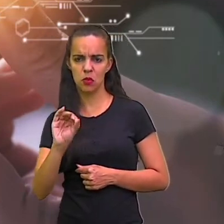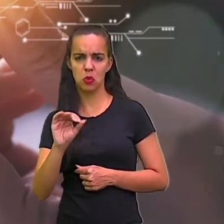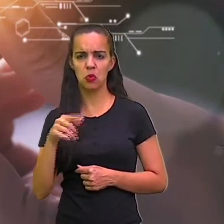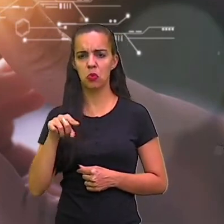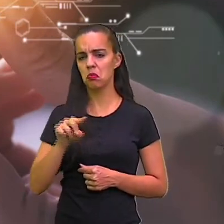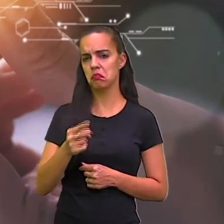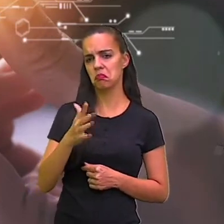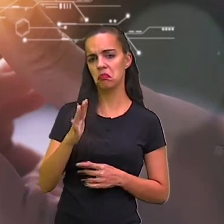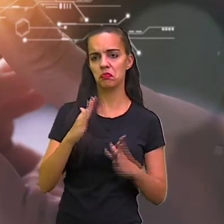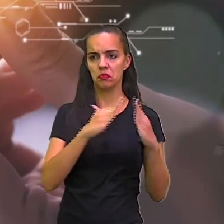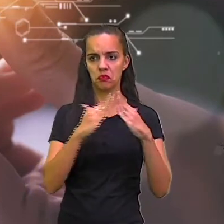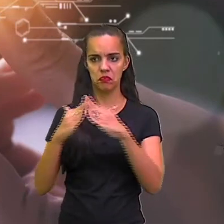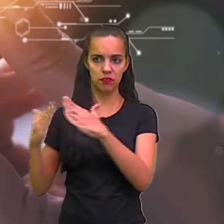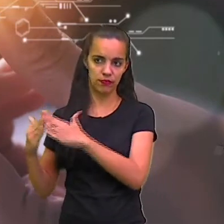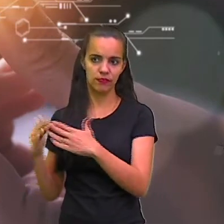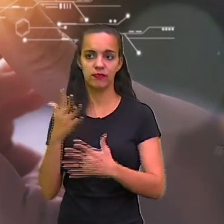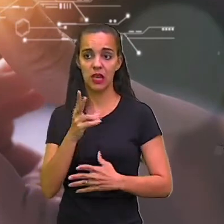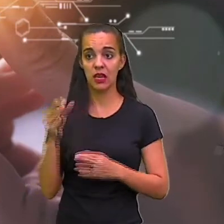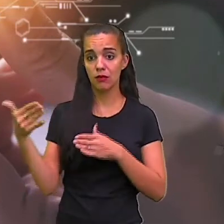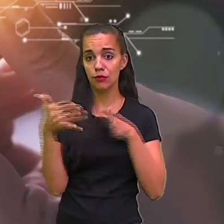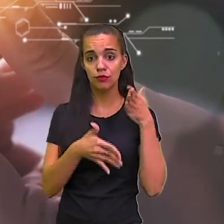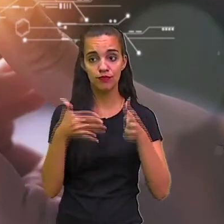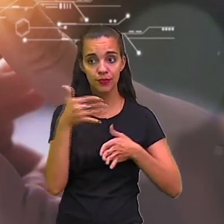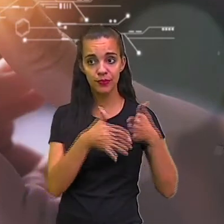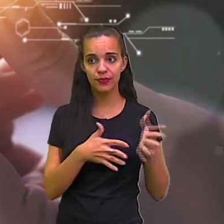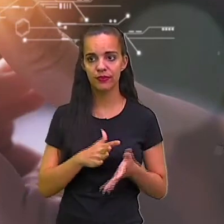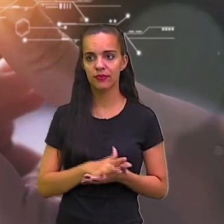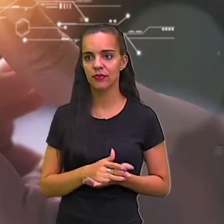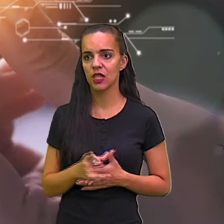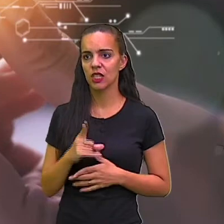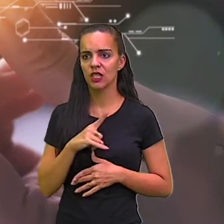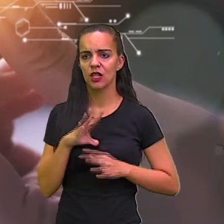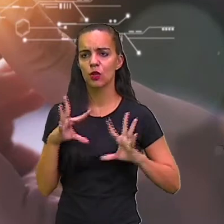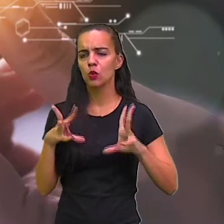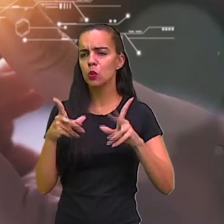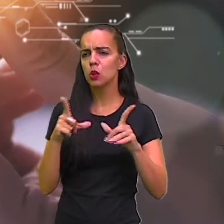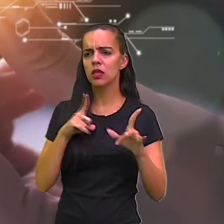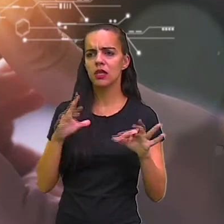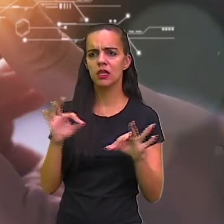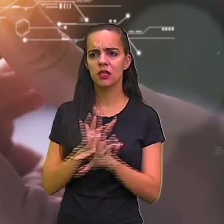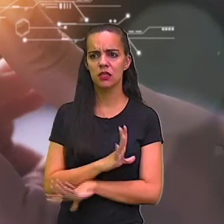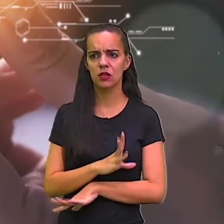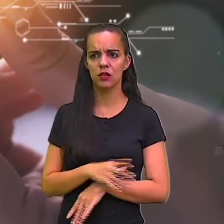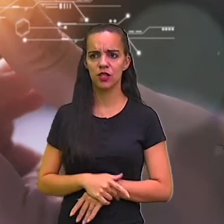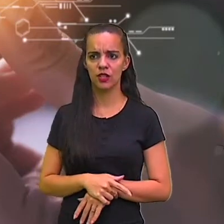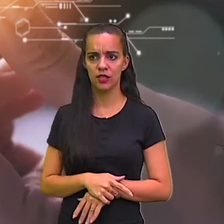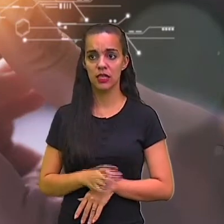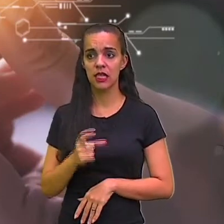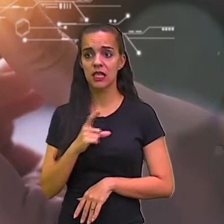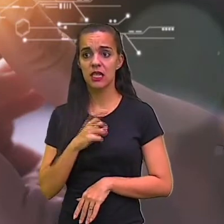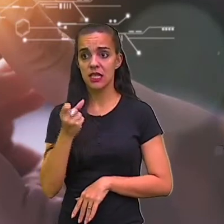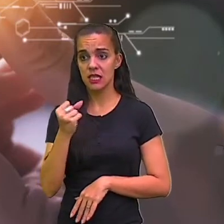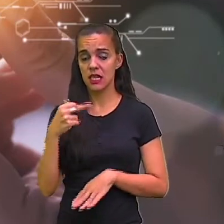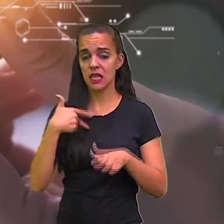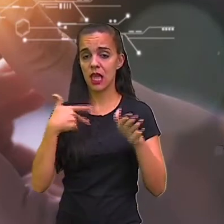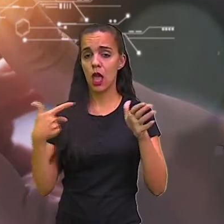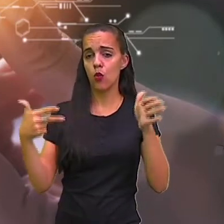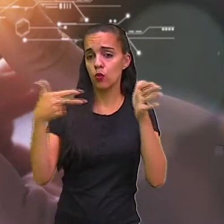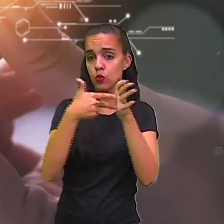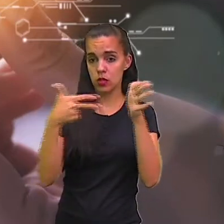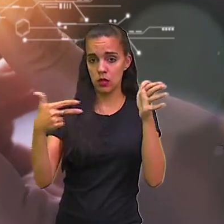casas o percurso da eletricidade se completa quando ligamos interruptores e